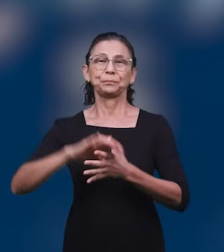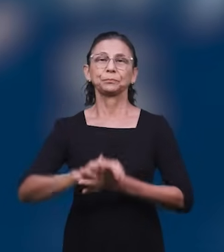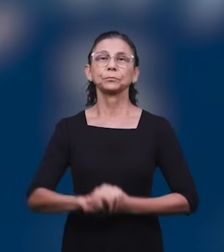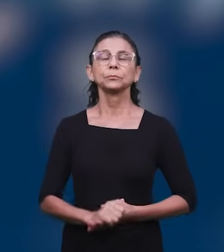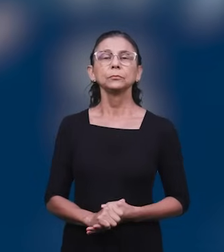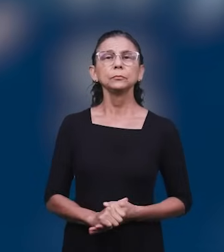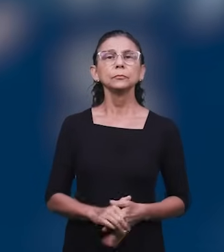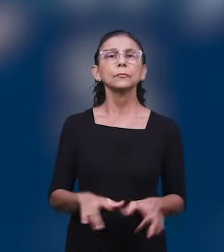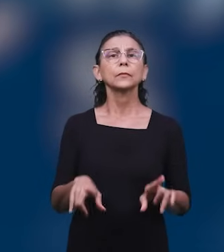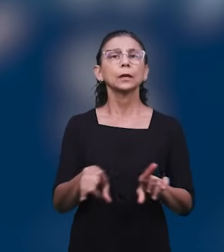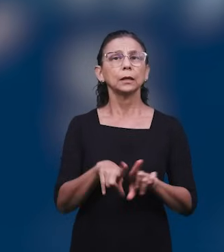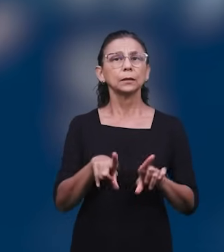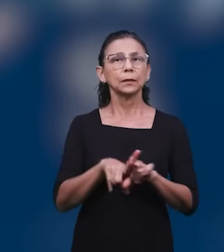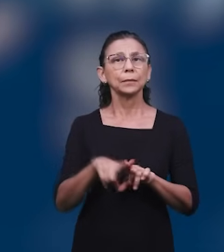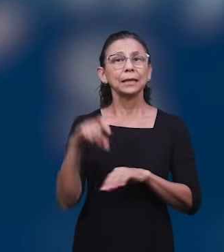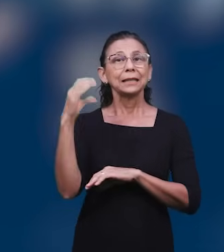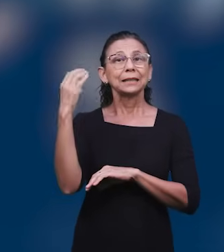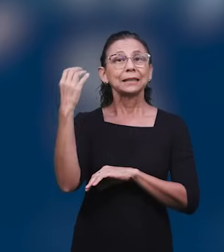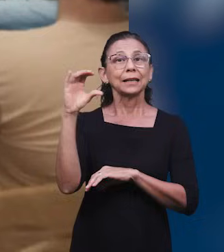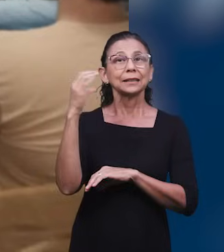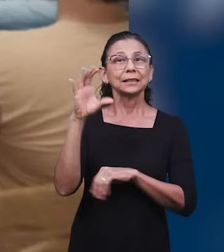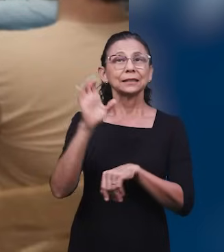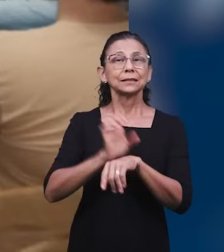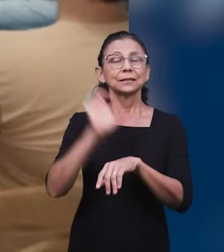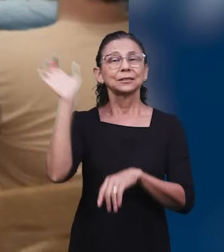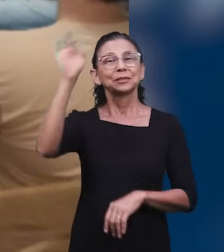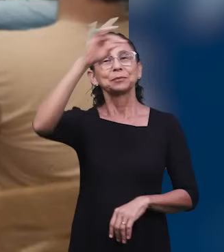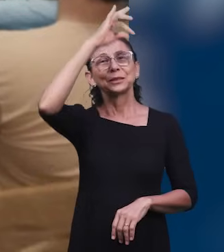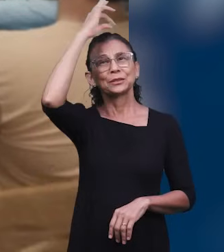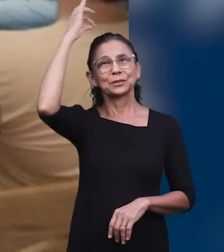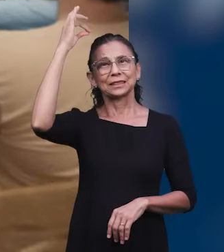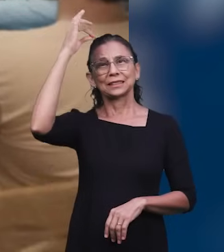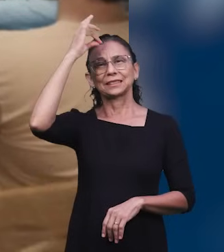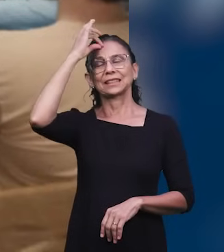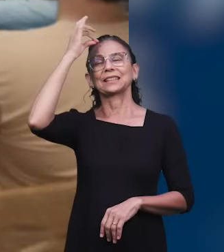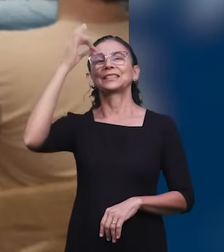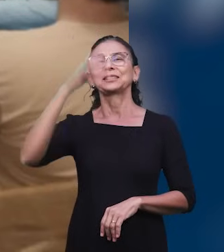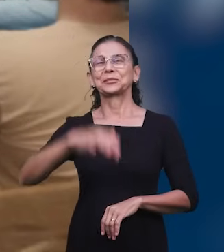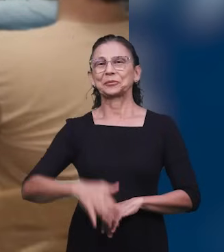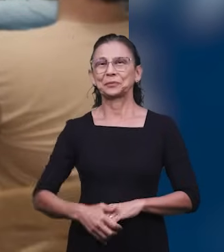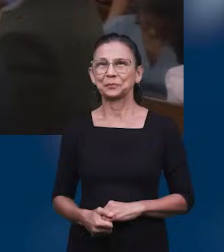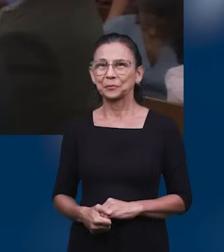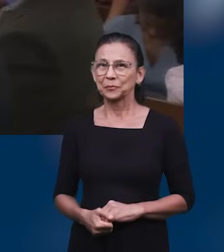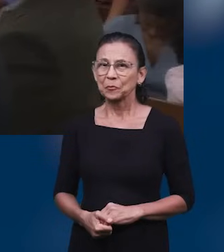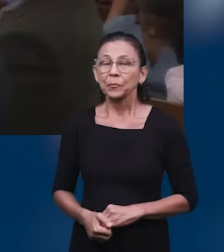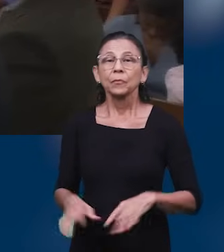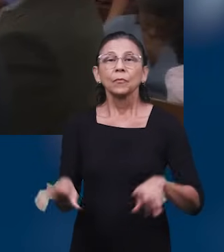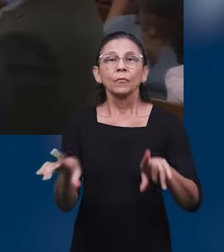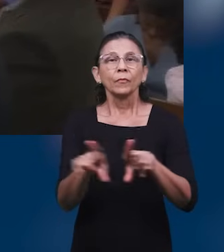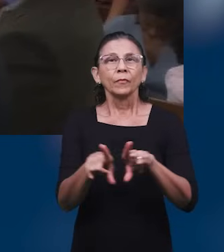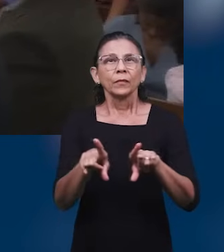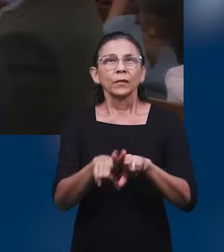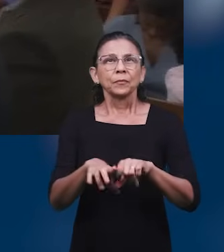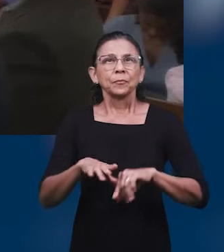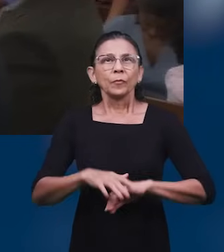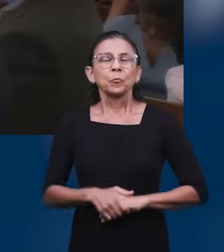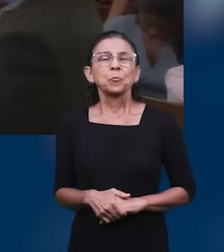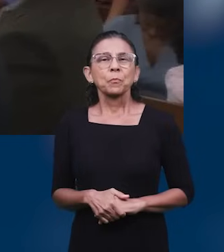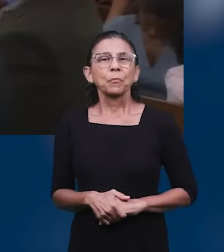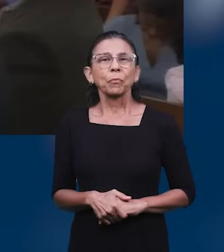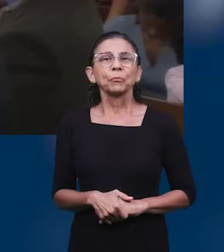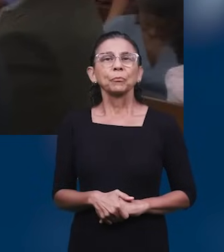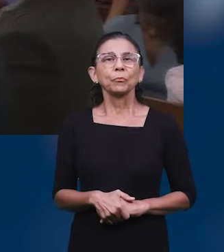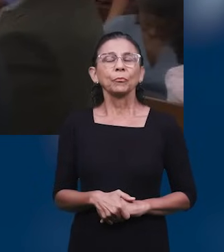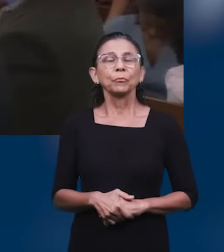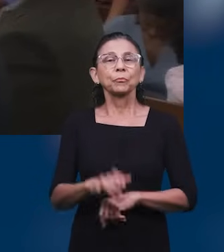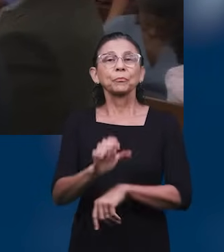na Igreja de Boa Vista, em Cariacica. Alô, Cariacica, grande vitória aqui no estado do Espírito Santo. Ceia também na Igreja de